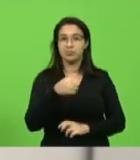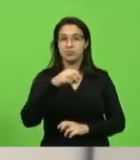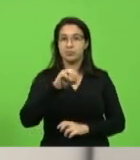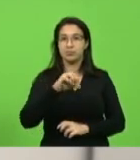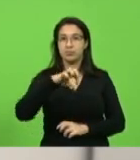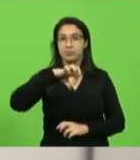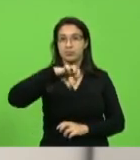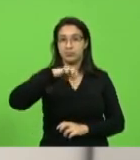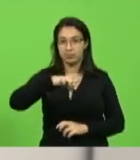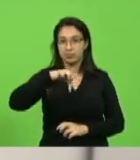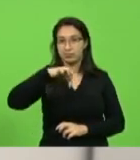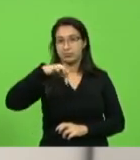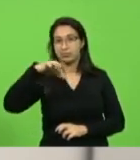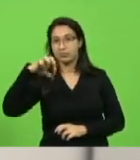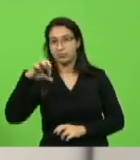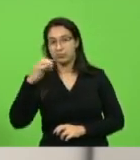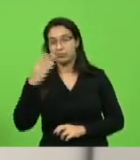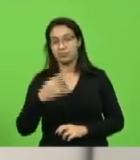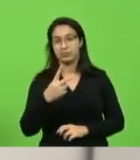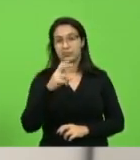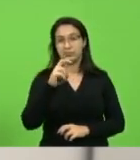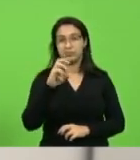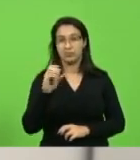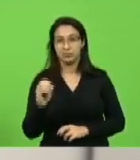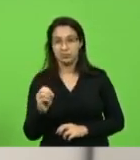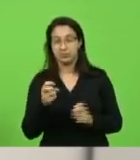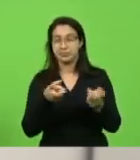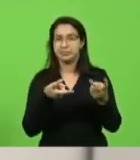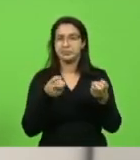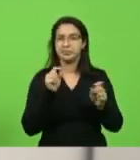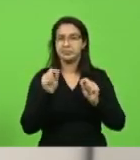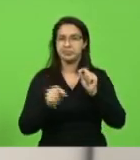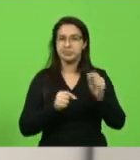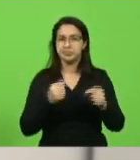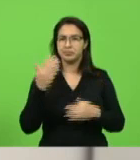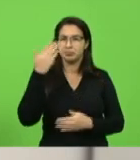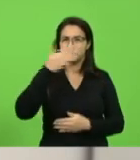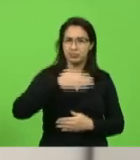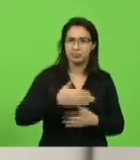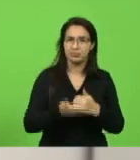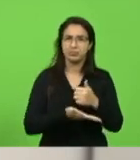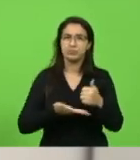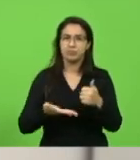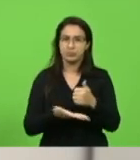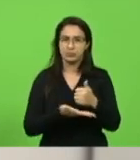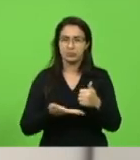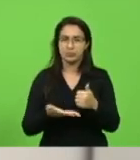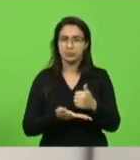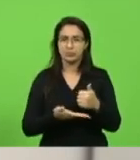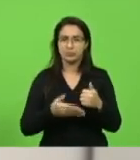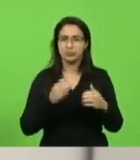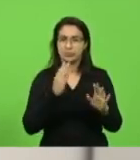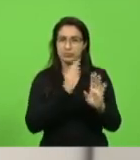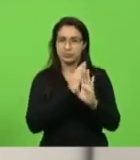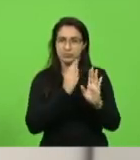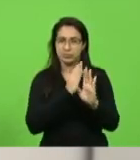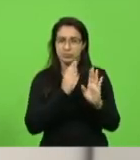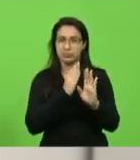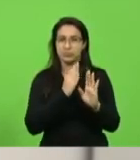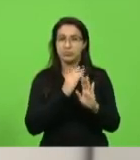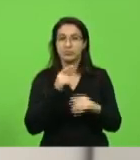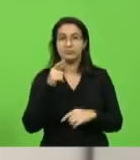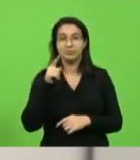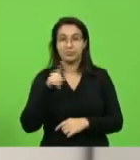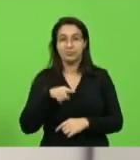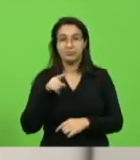1079/50. Observa-se que o acervo probatório analisado pela comissão especial foi justamente